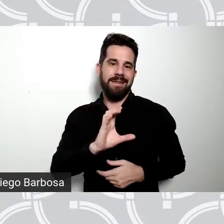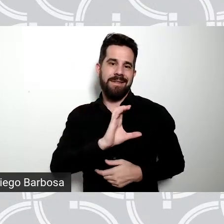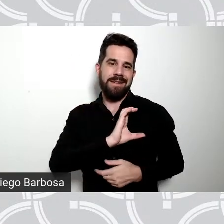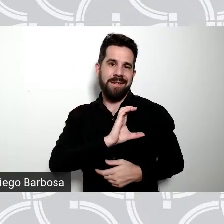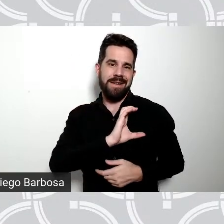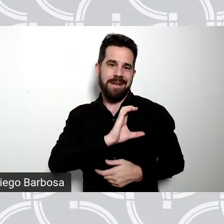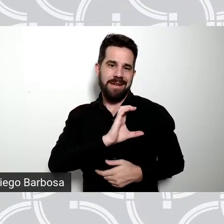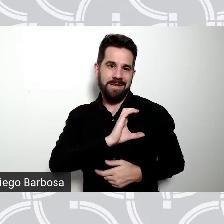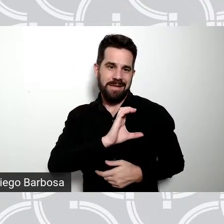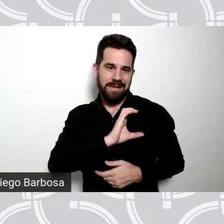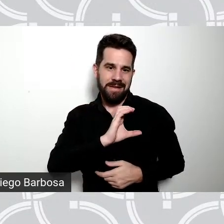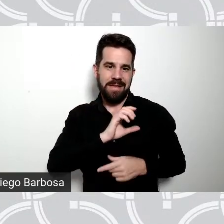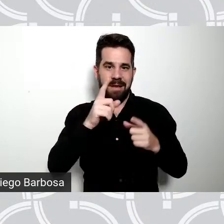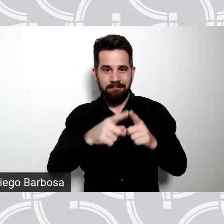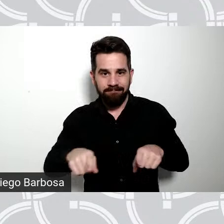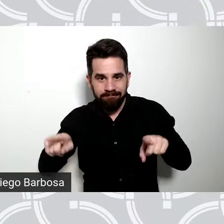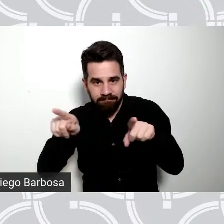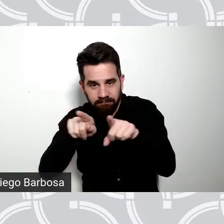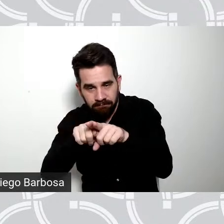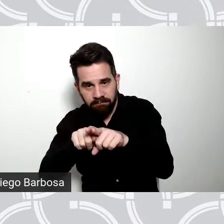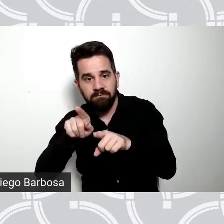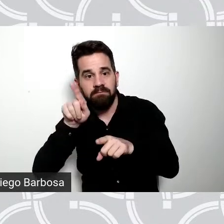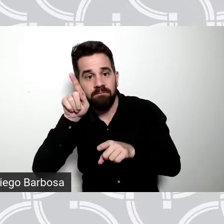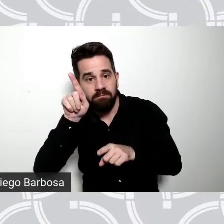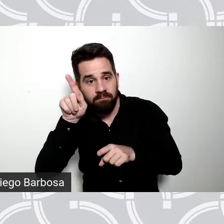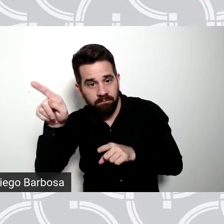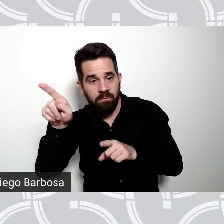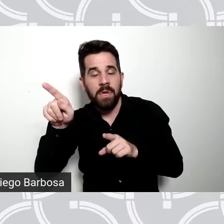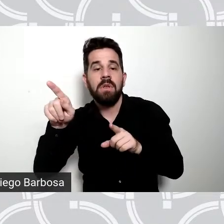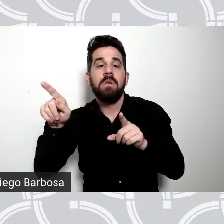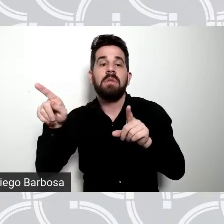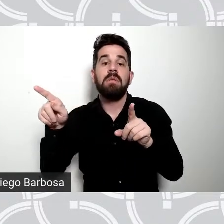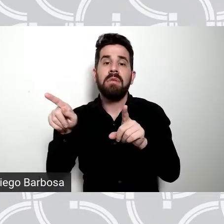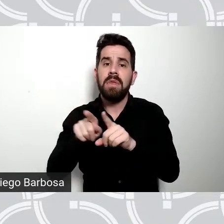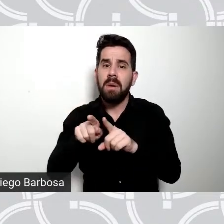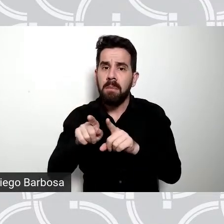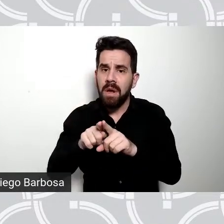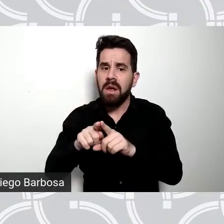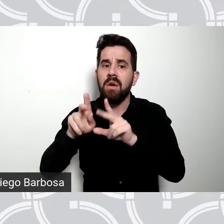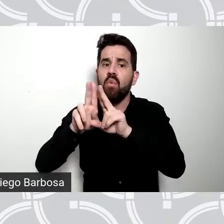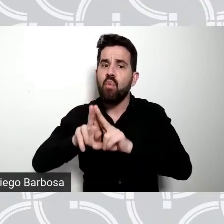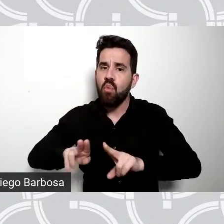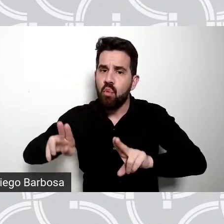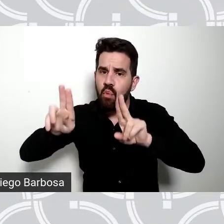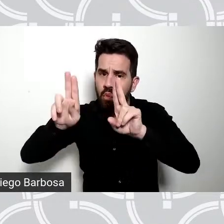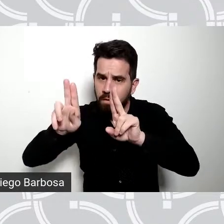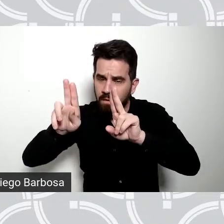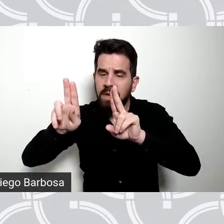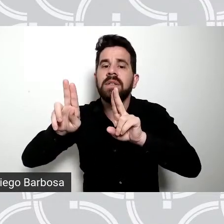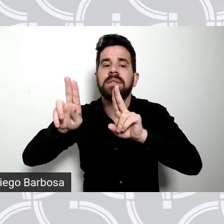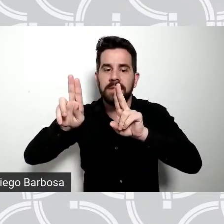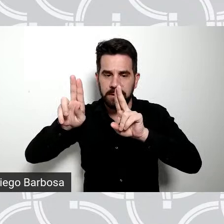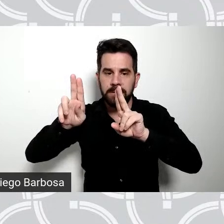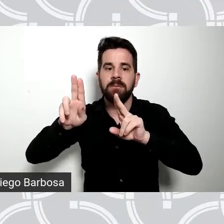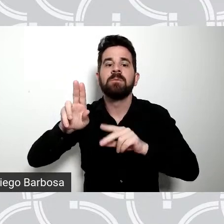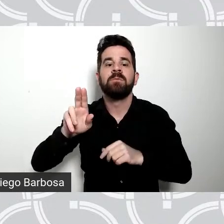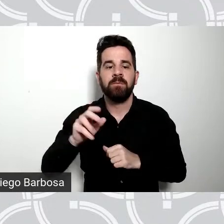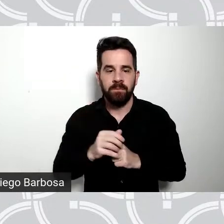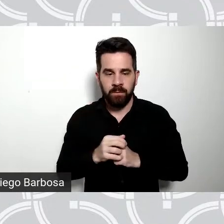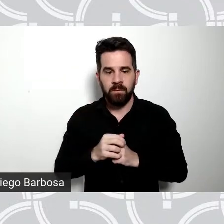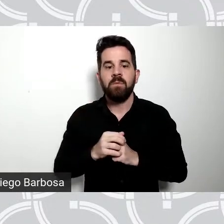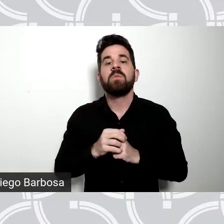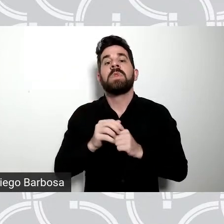Santa Catarina e na Universidade de Rennes 2, na França. Ela foi responsável pela concepção do programa